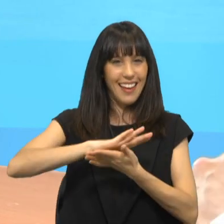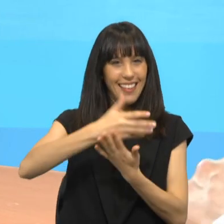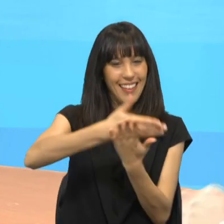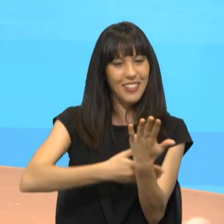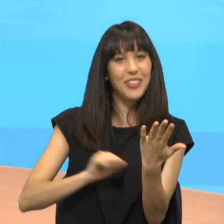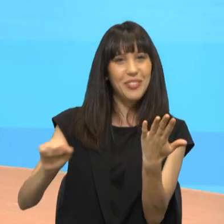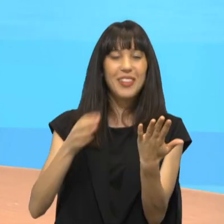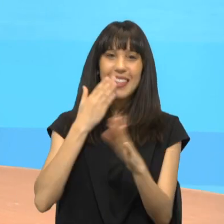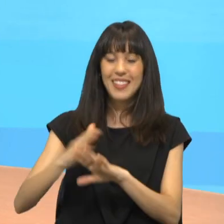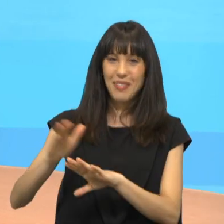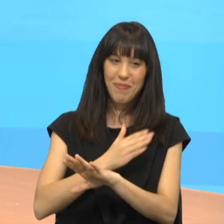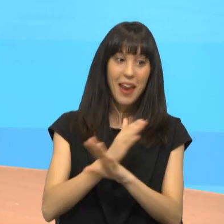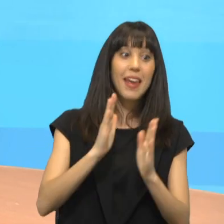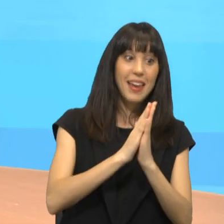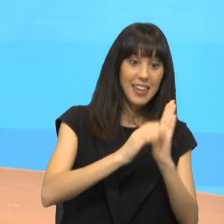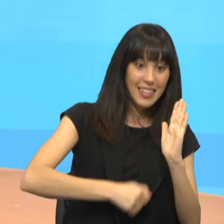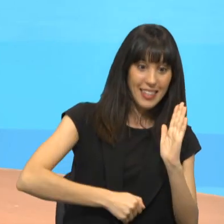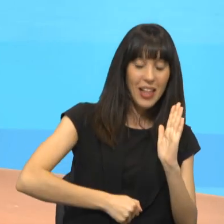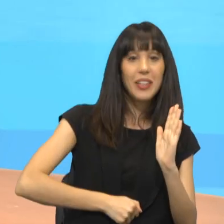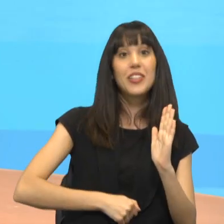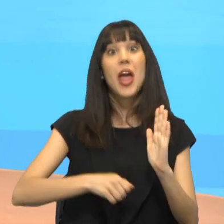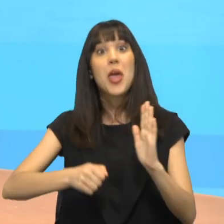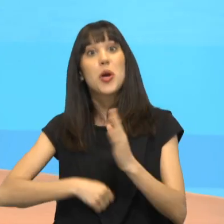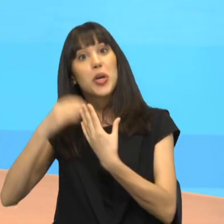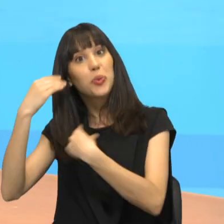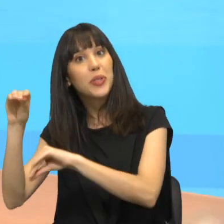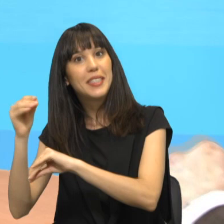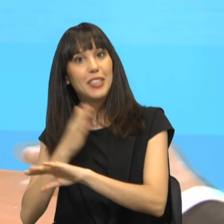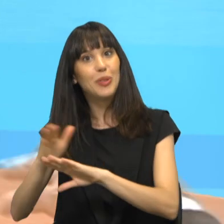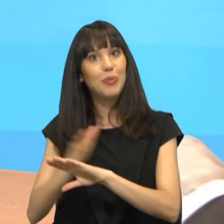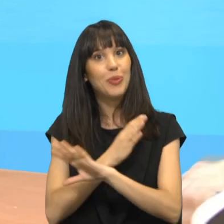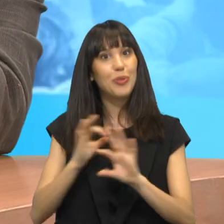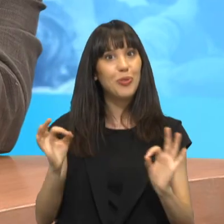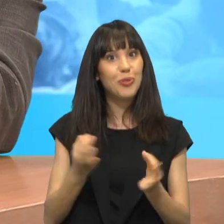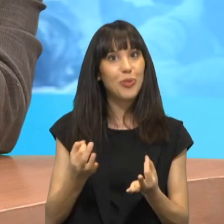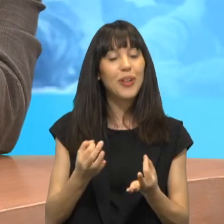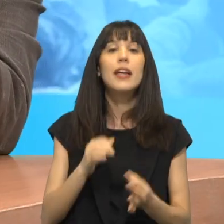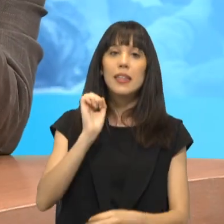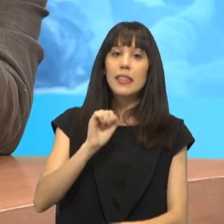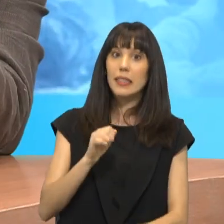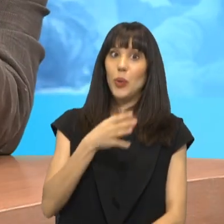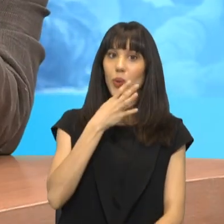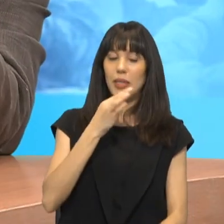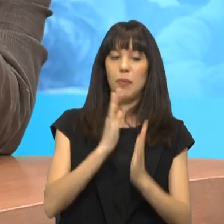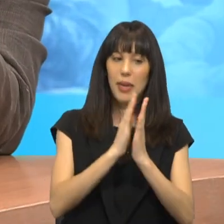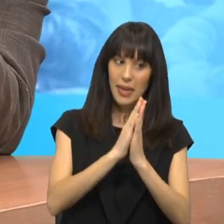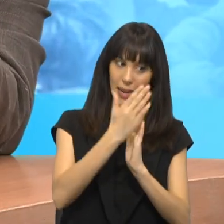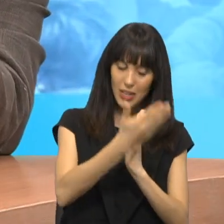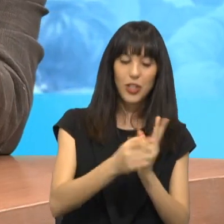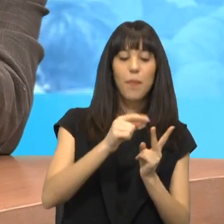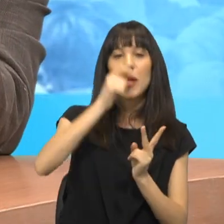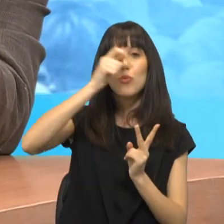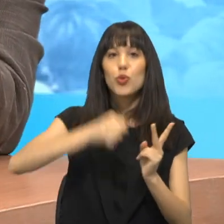entre a Igreja, católicos e catolicismo em todo este processo, não é? Exatamente. Costumo referir que há a Igreja, aos católicos